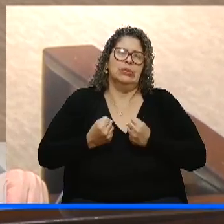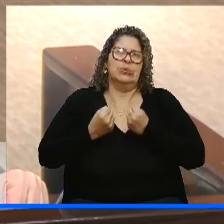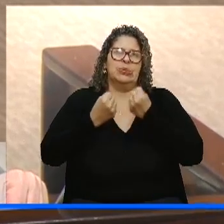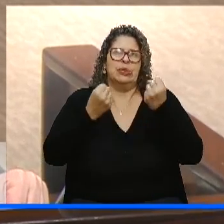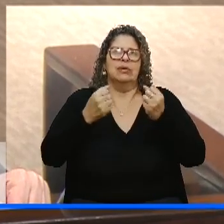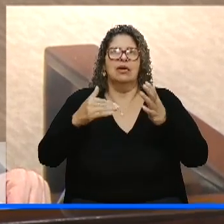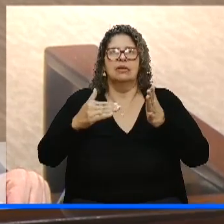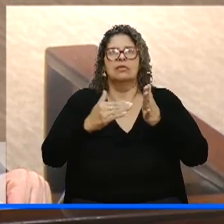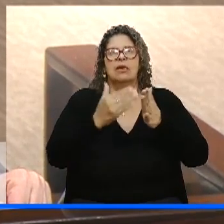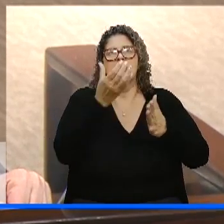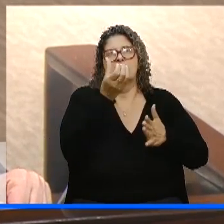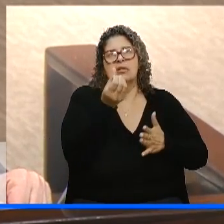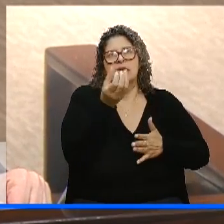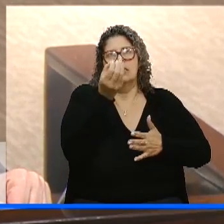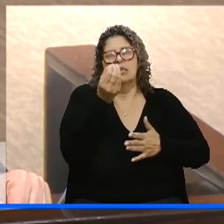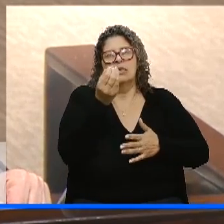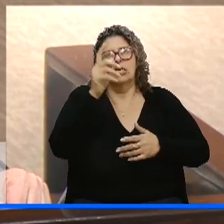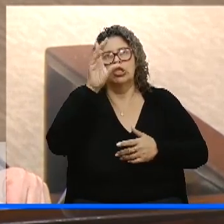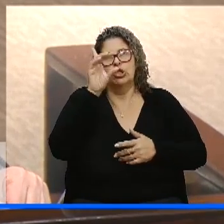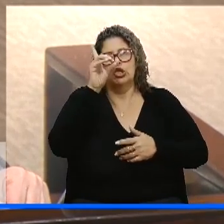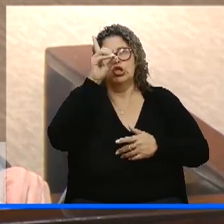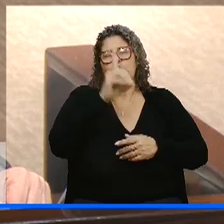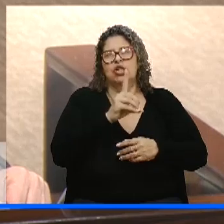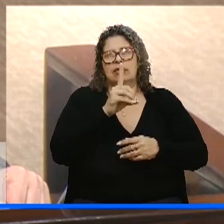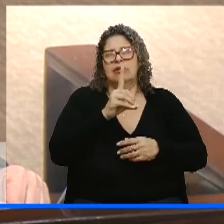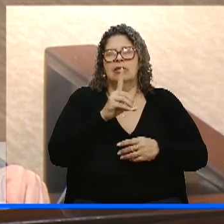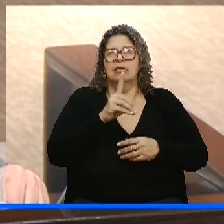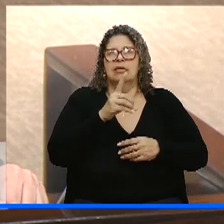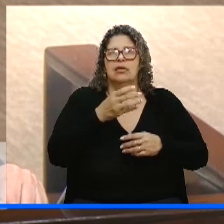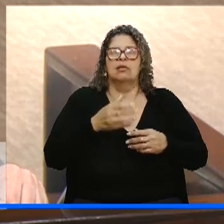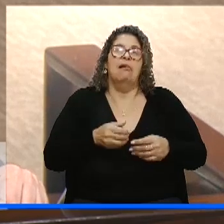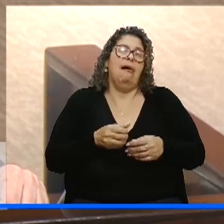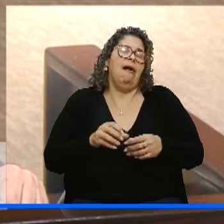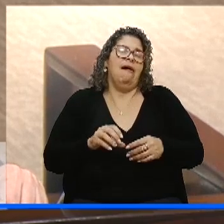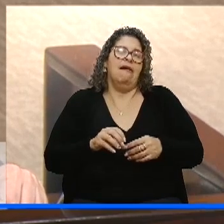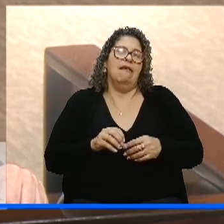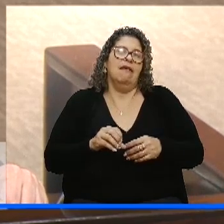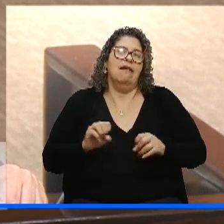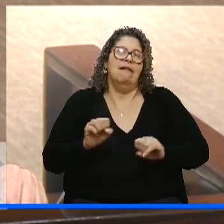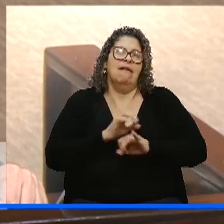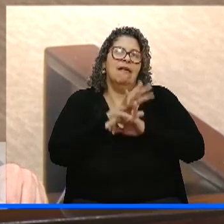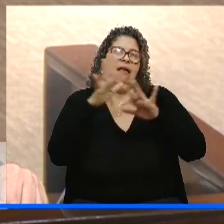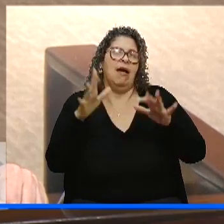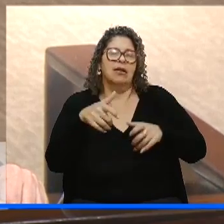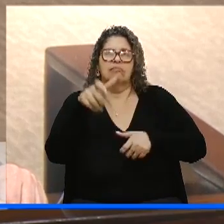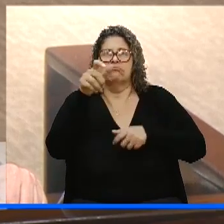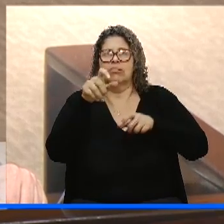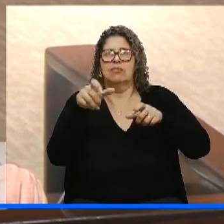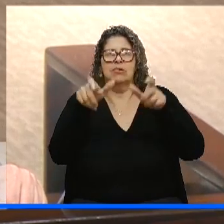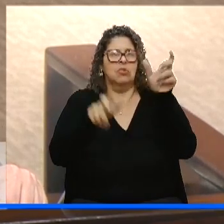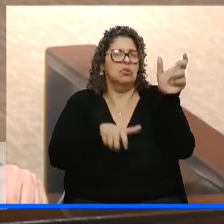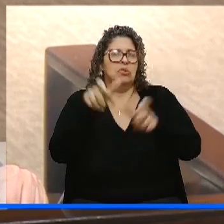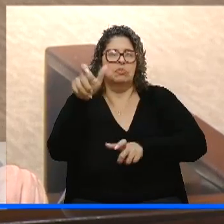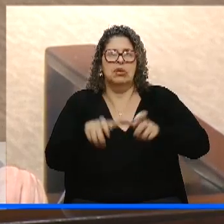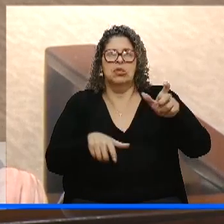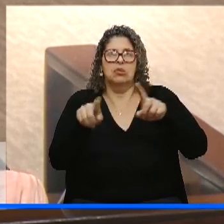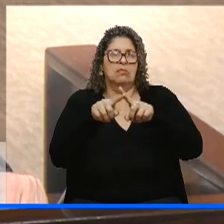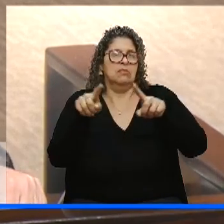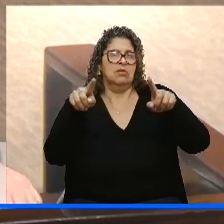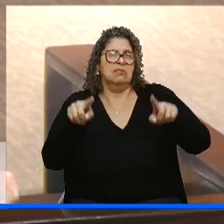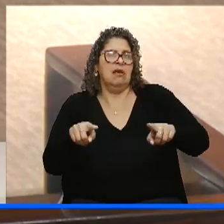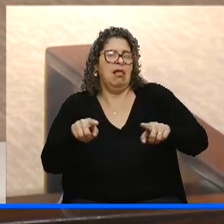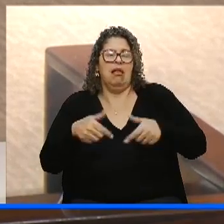e até 60 dias por ano um privilégio negado a todas as outras classes de trabalhadores inclusive os